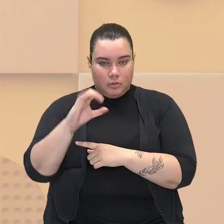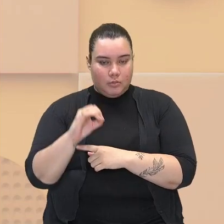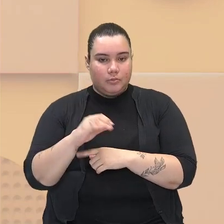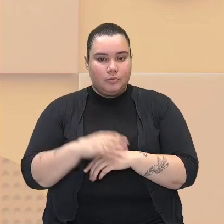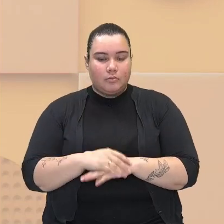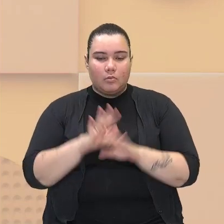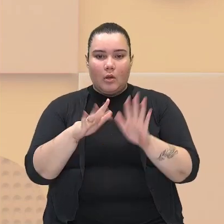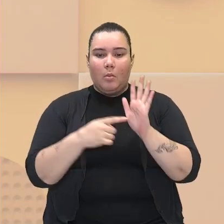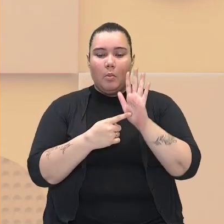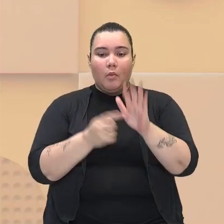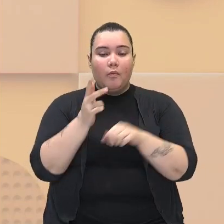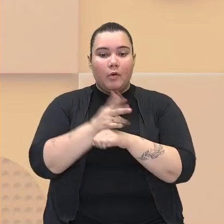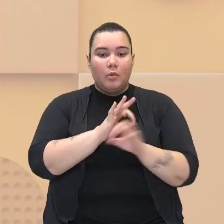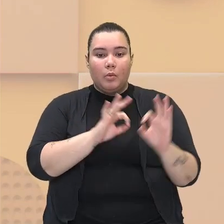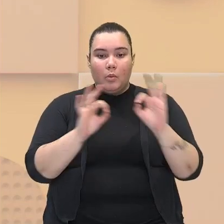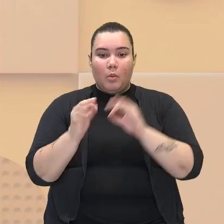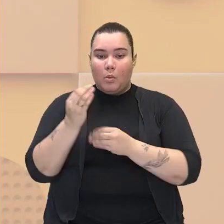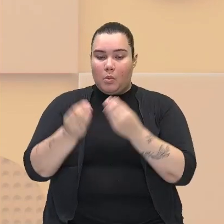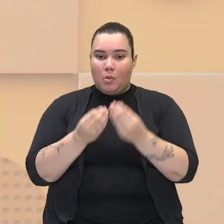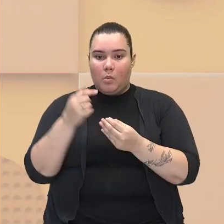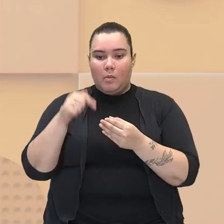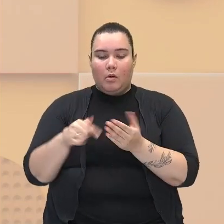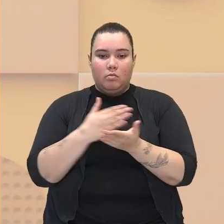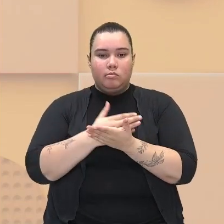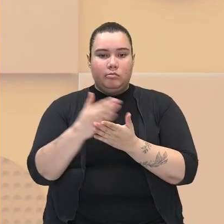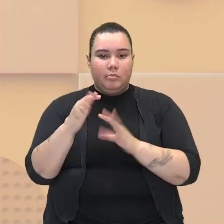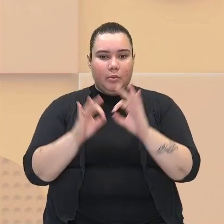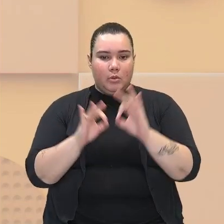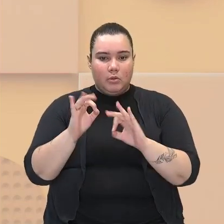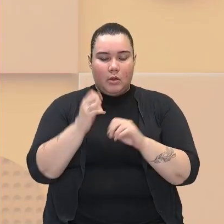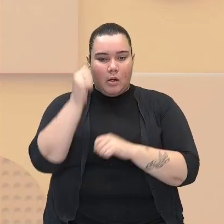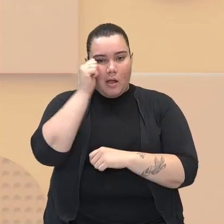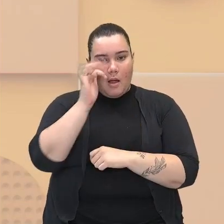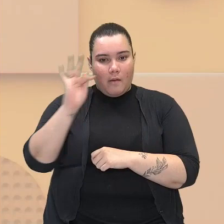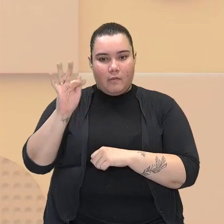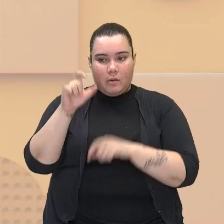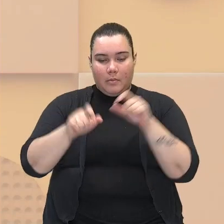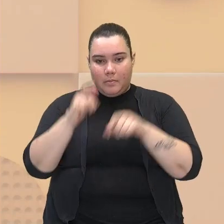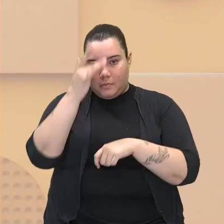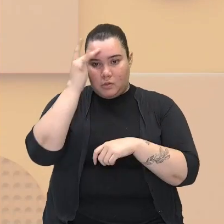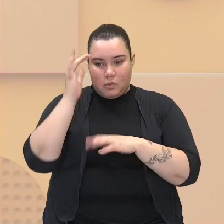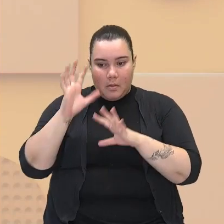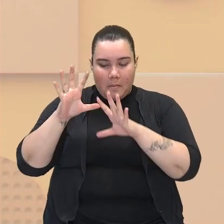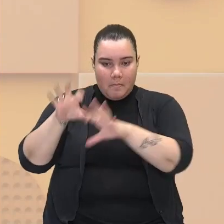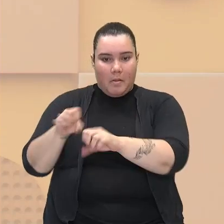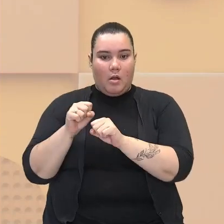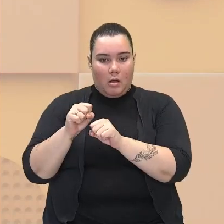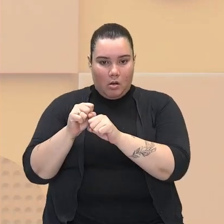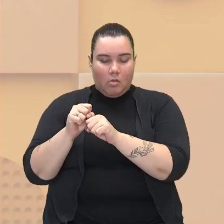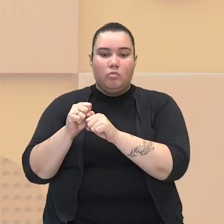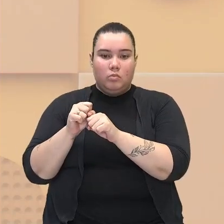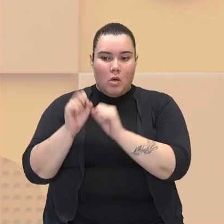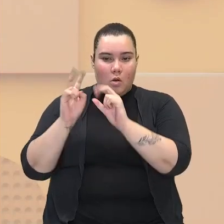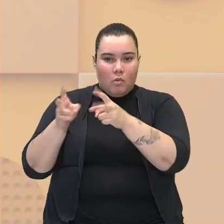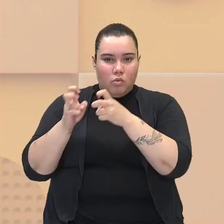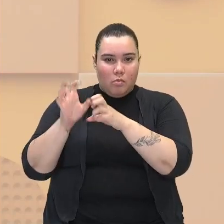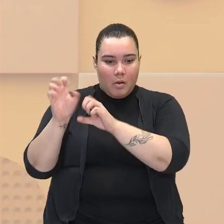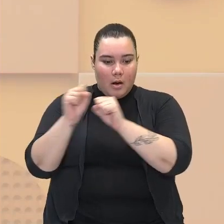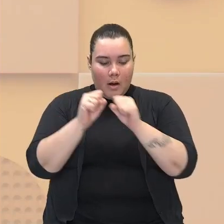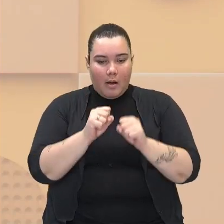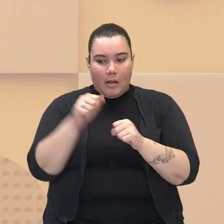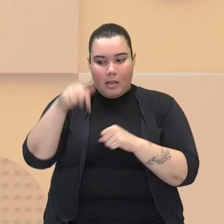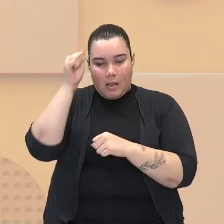para ilustrar como que se deu essa travessia desses africanos que foram capturados, que foram sequestrados da